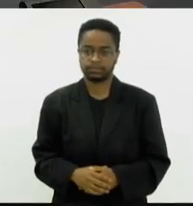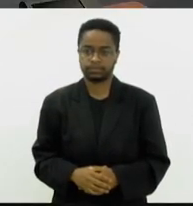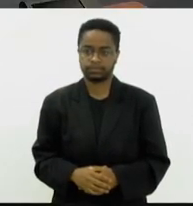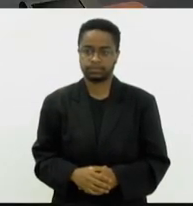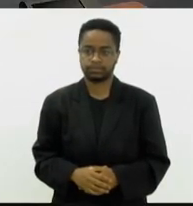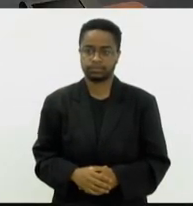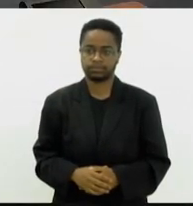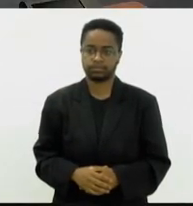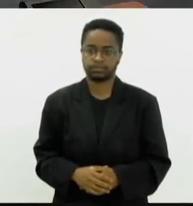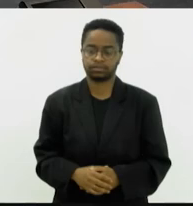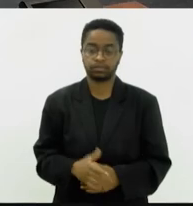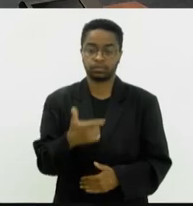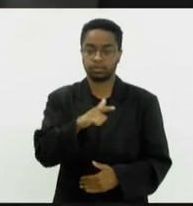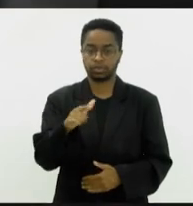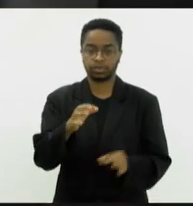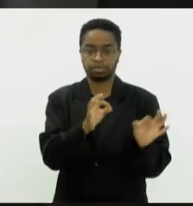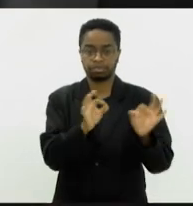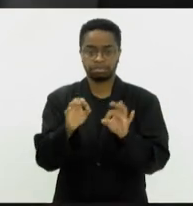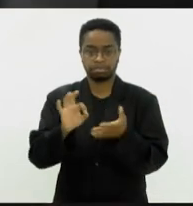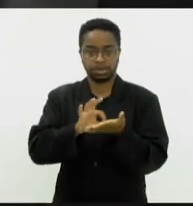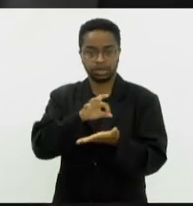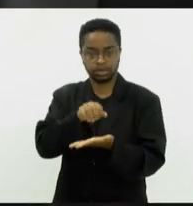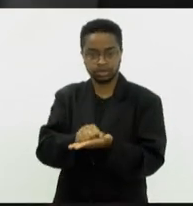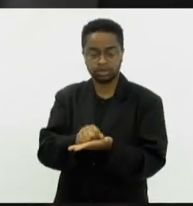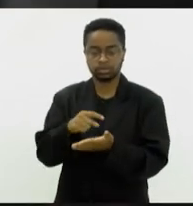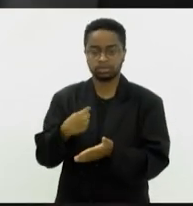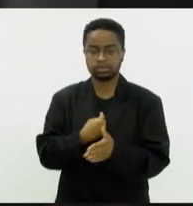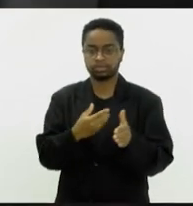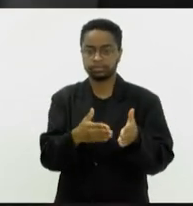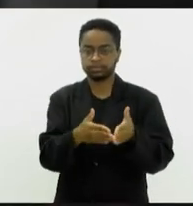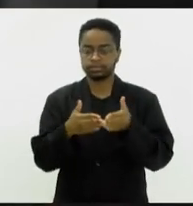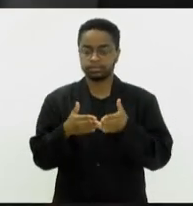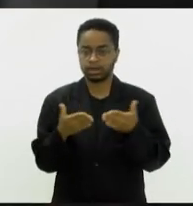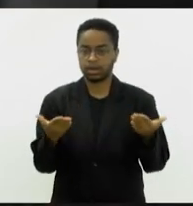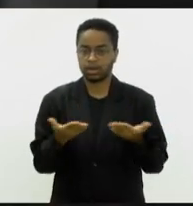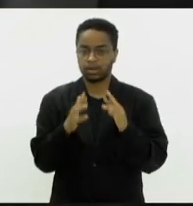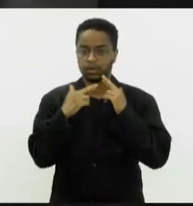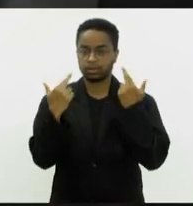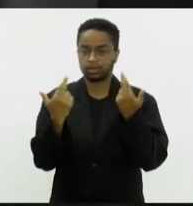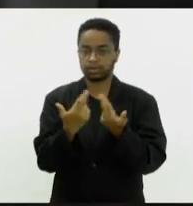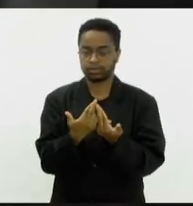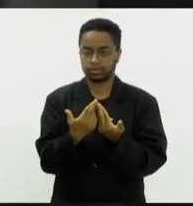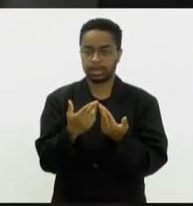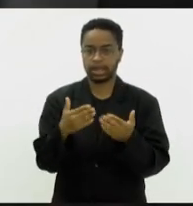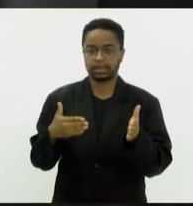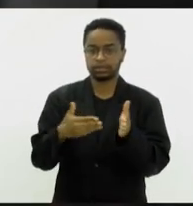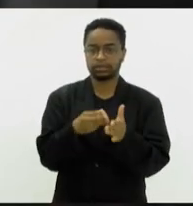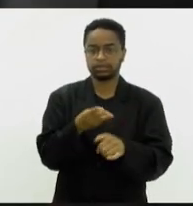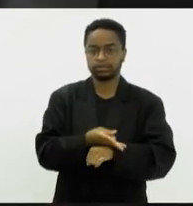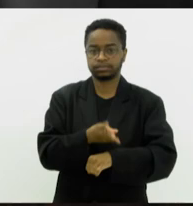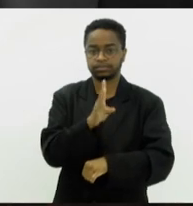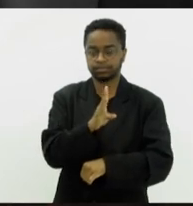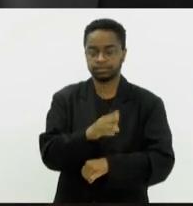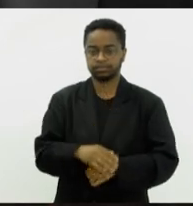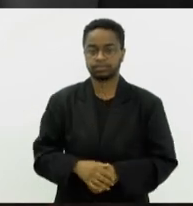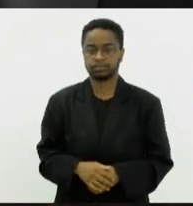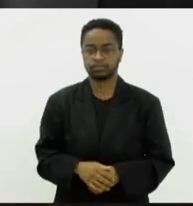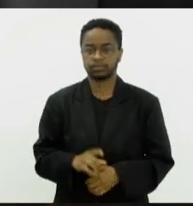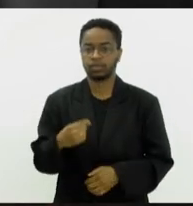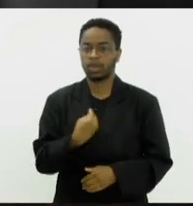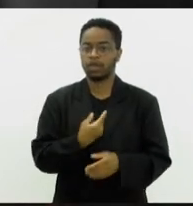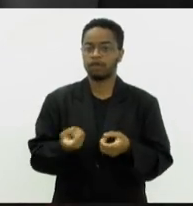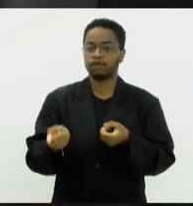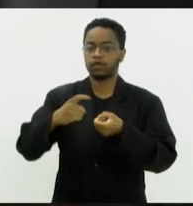obrigada não havendo mais orador inscrito a presidência suspende a sessão até às 15 horas quando